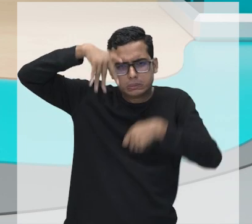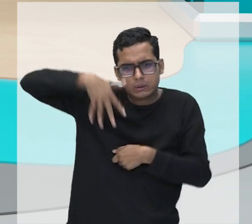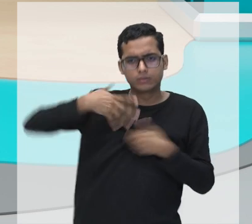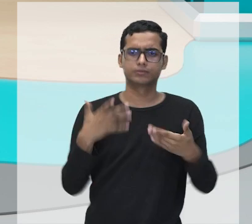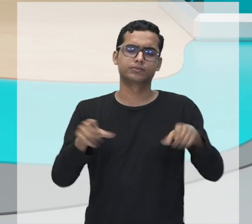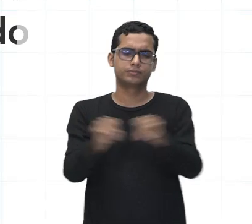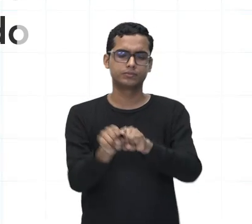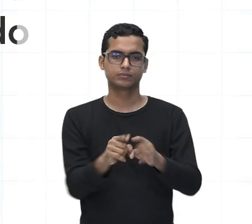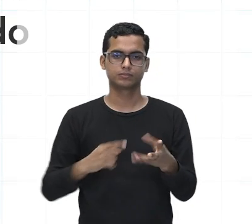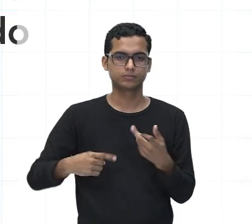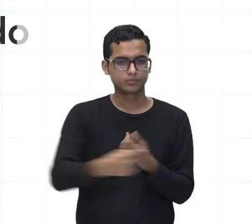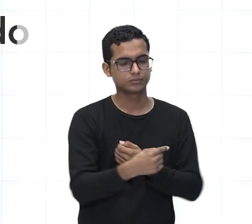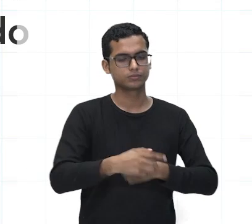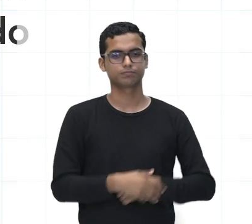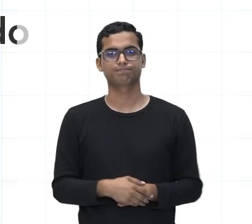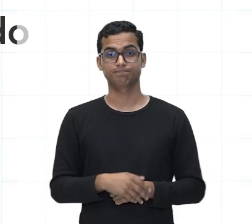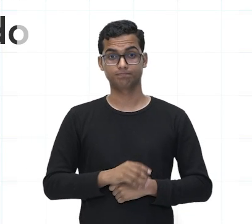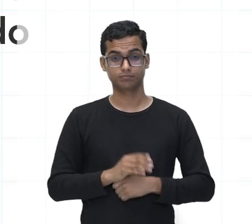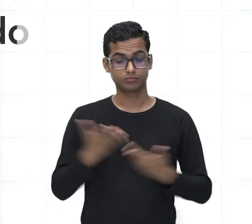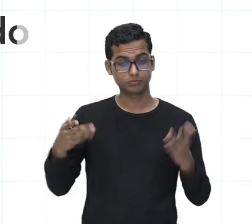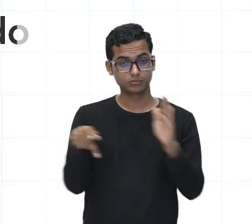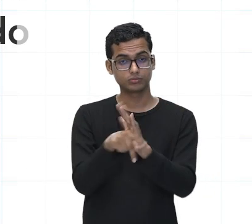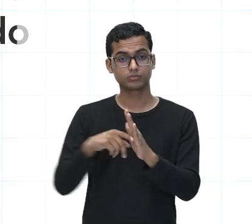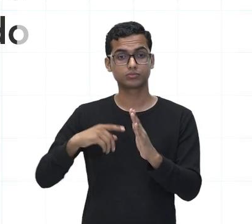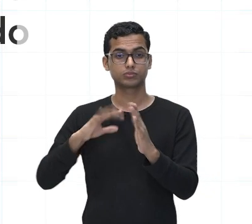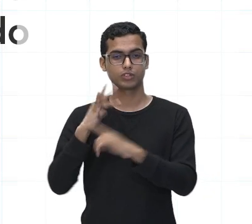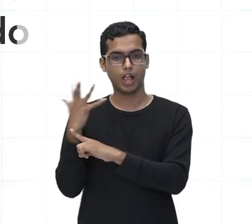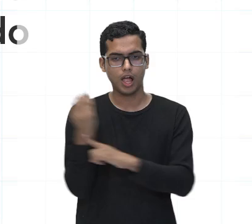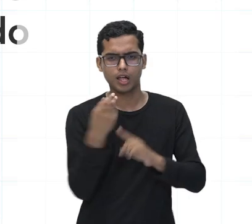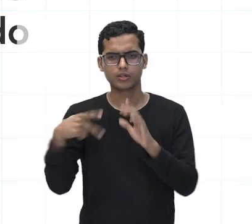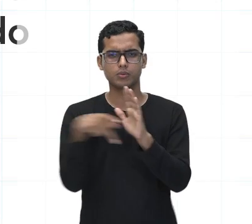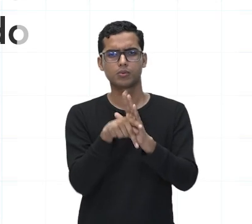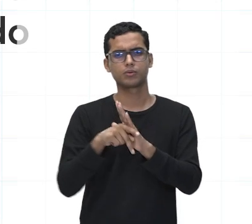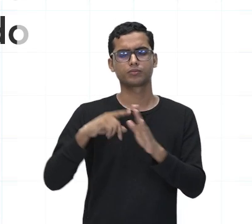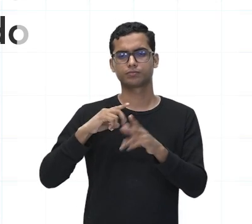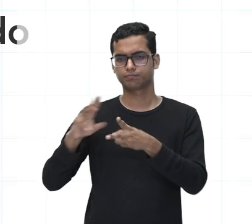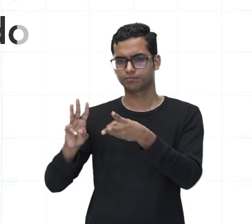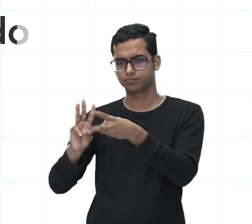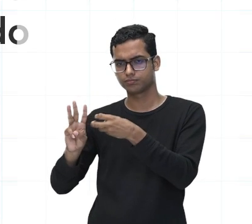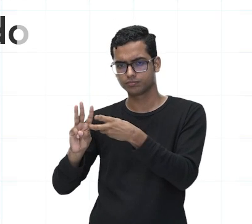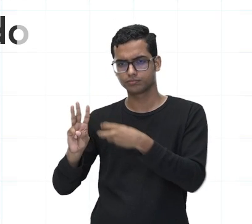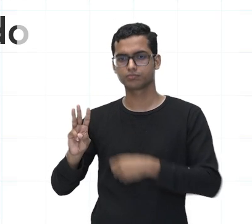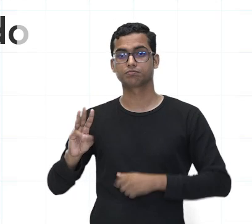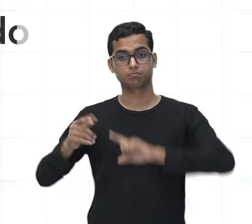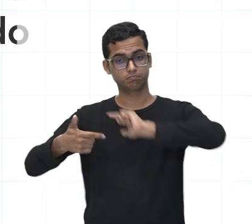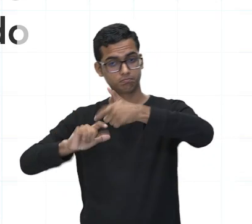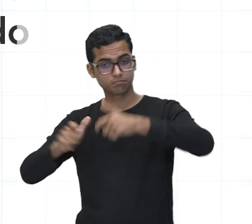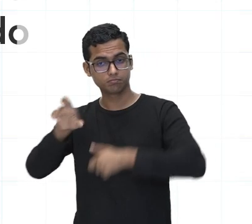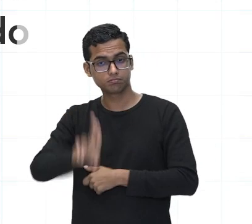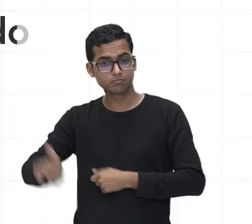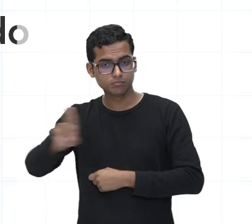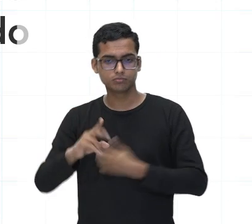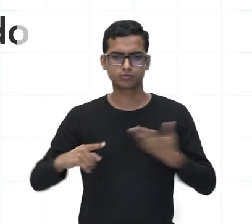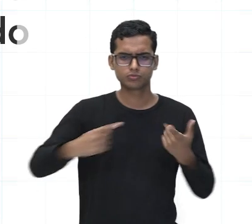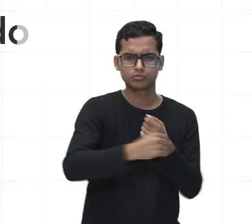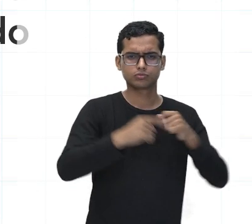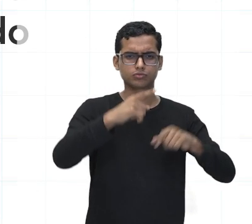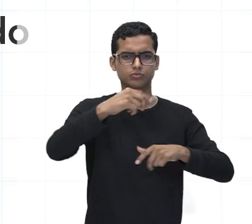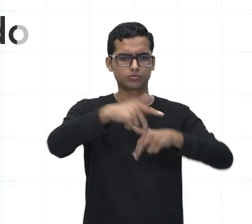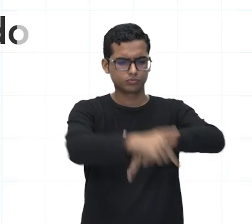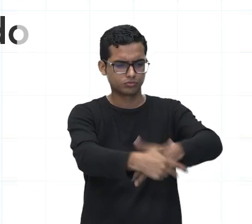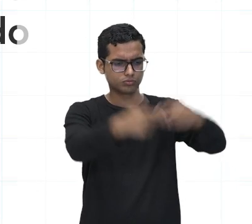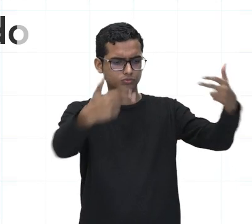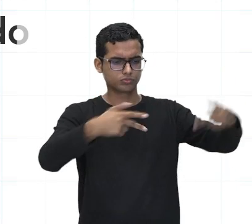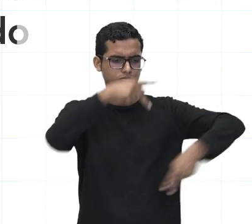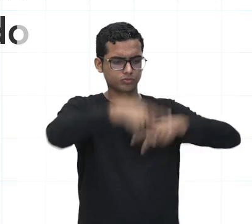de arte indígena. Bem, as formas geométricas são utilizadas ainda hoje por uma série de etnias